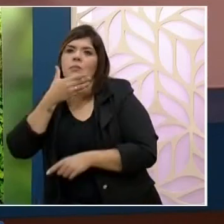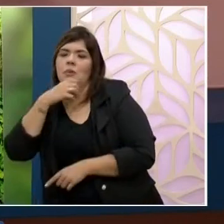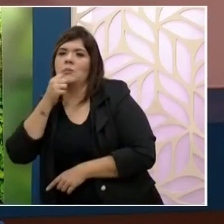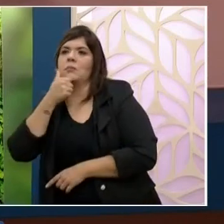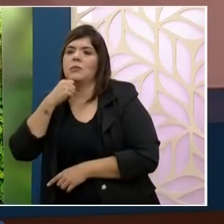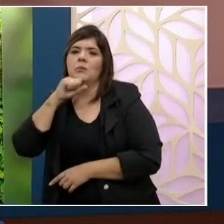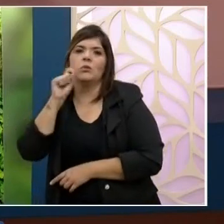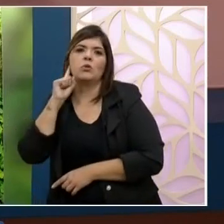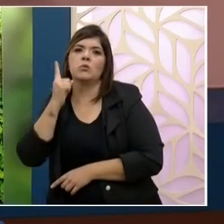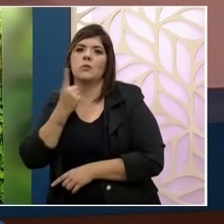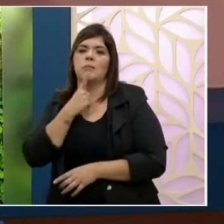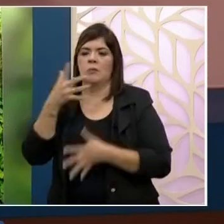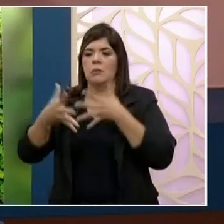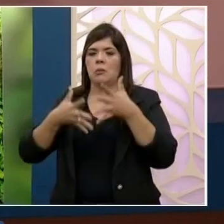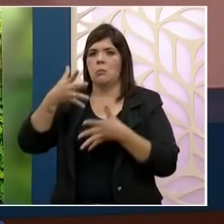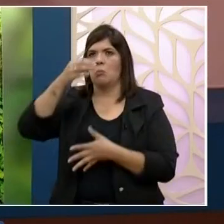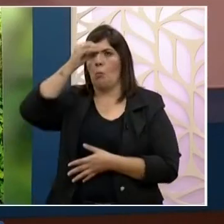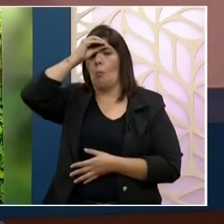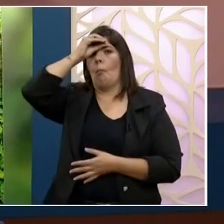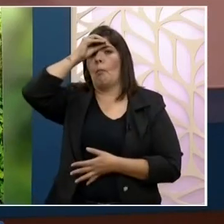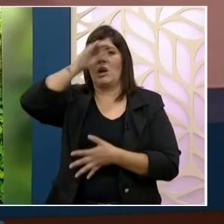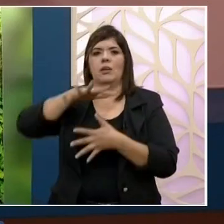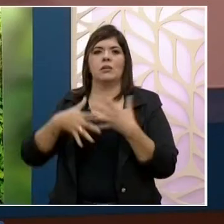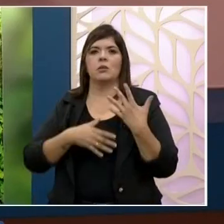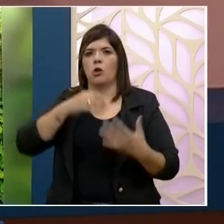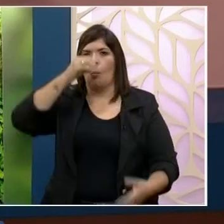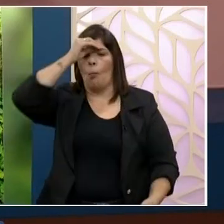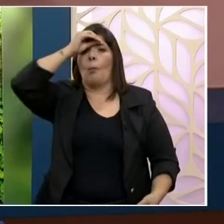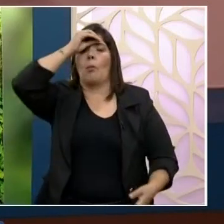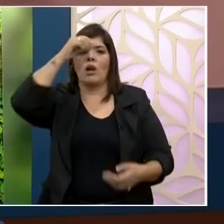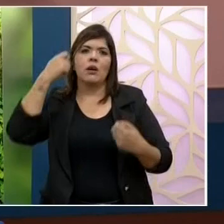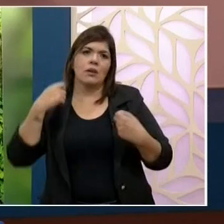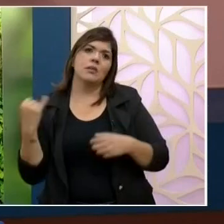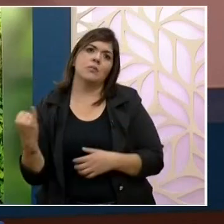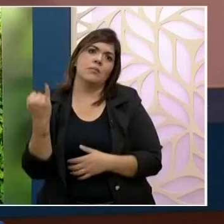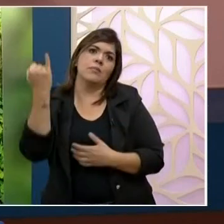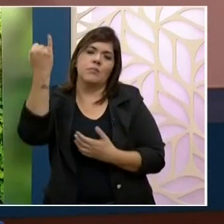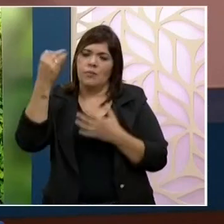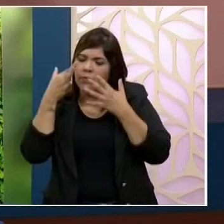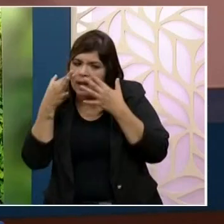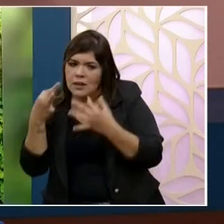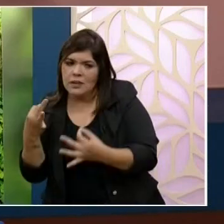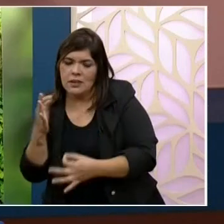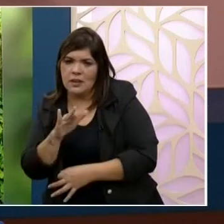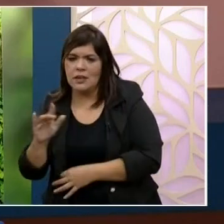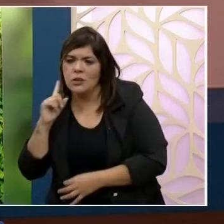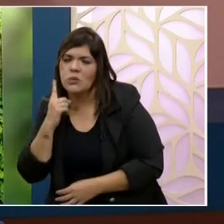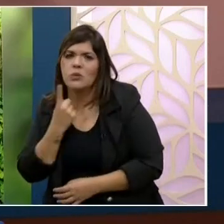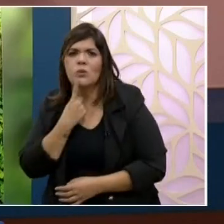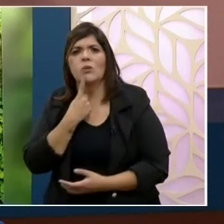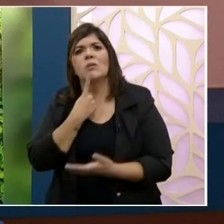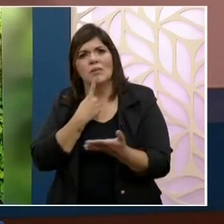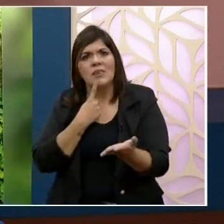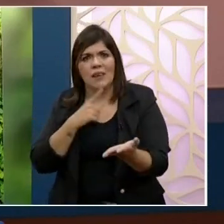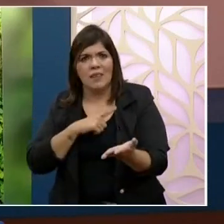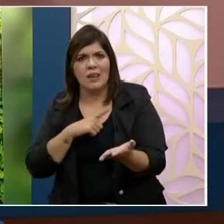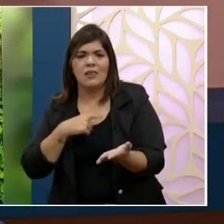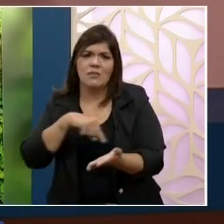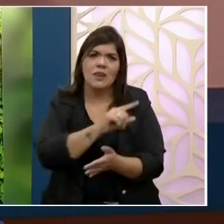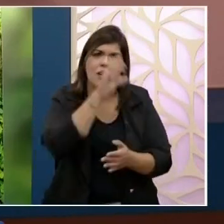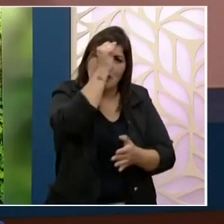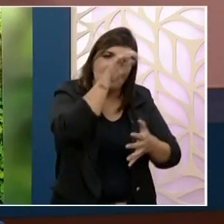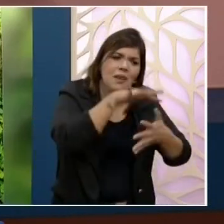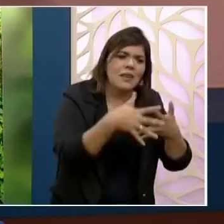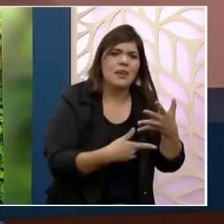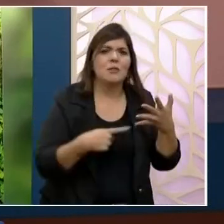surdos, ainda não sabem Libras. Então é muito importante que eles se atentem, né? Se tiver uma criança surda, vai lá, vai aprender Libras, porque